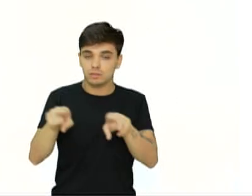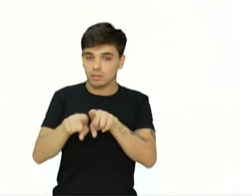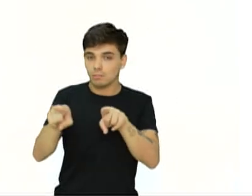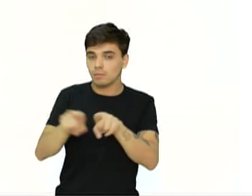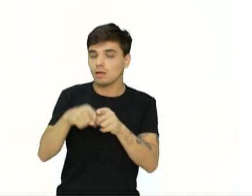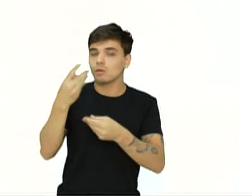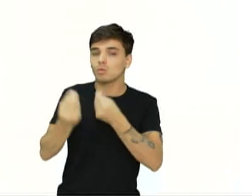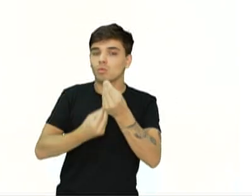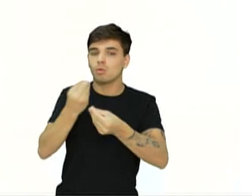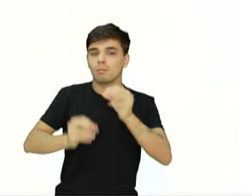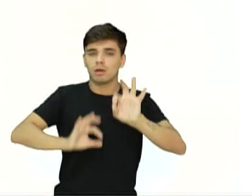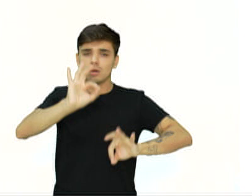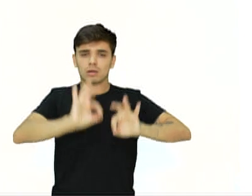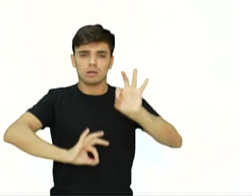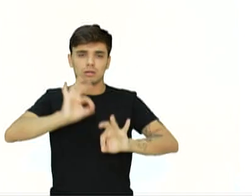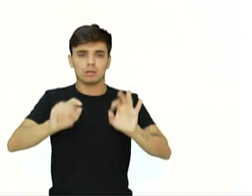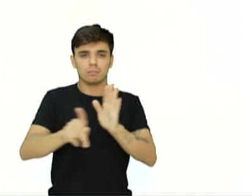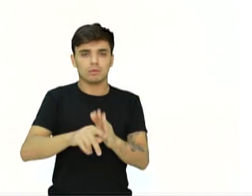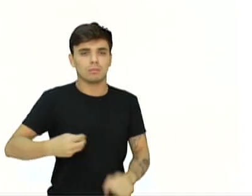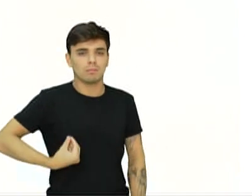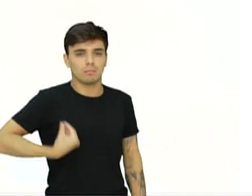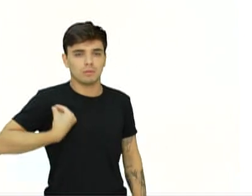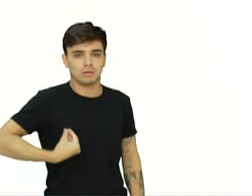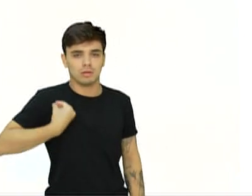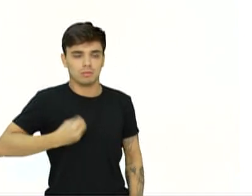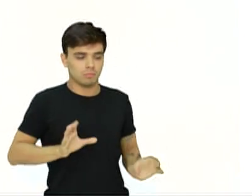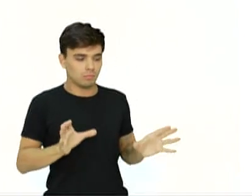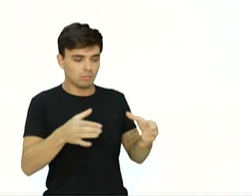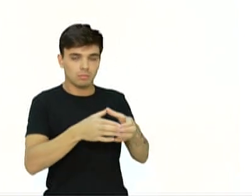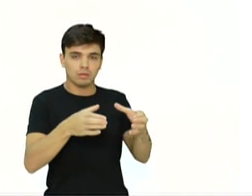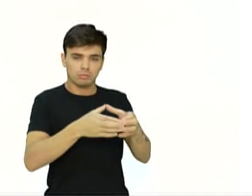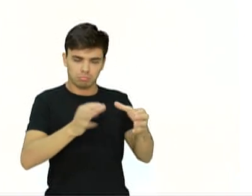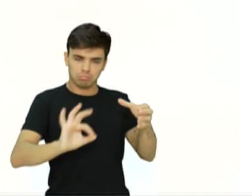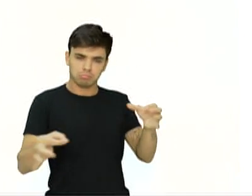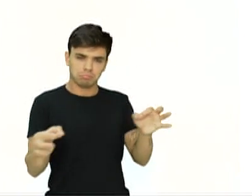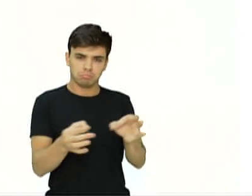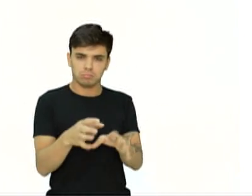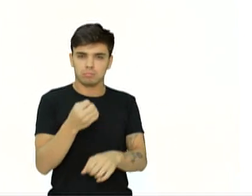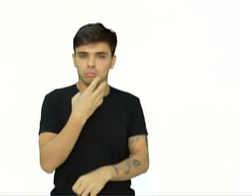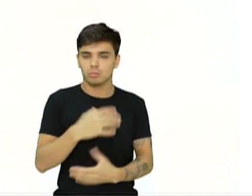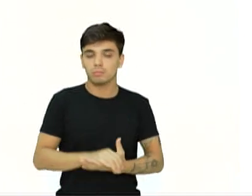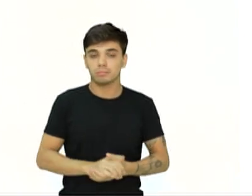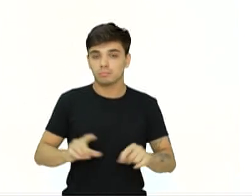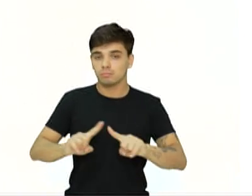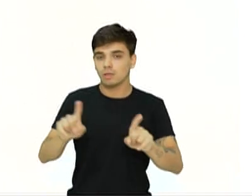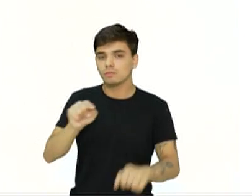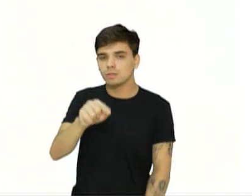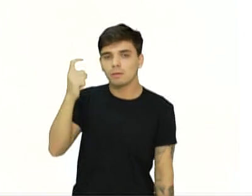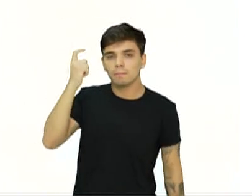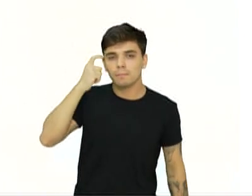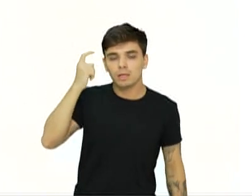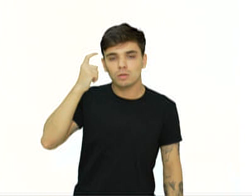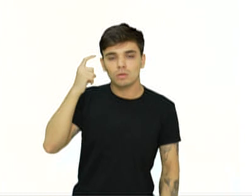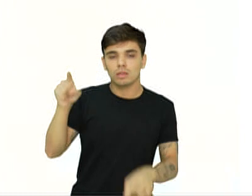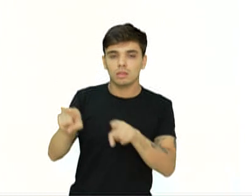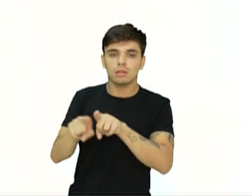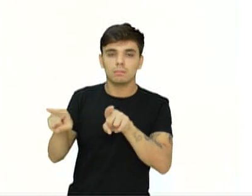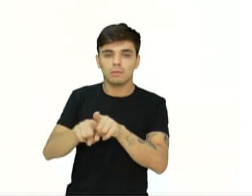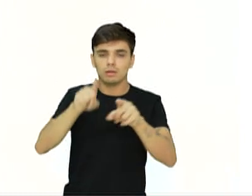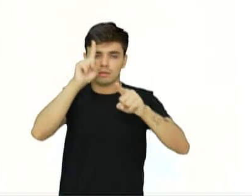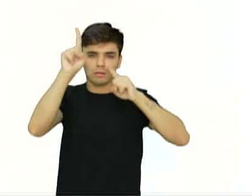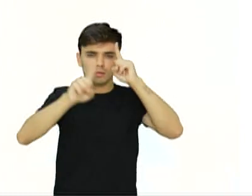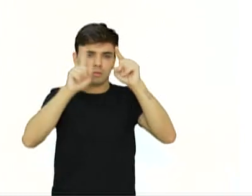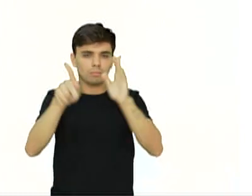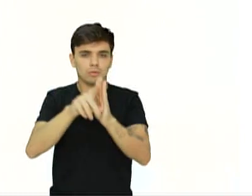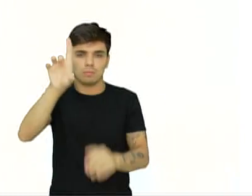uma forma de organizar a vida coletiva, perfeito, tá? Quem pensou aí em ideias